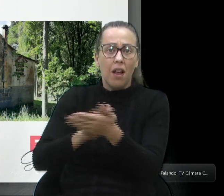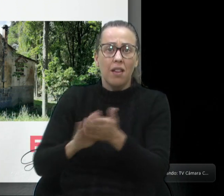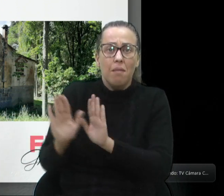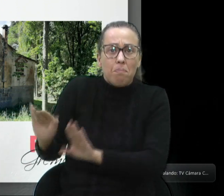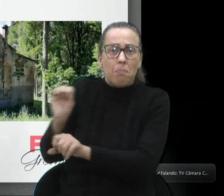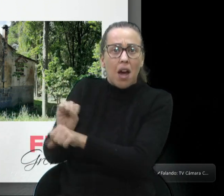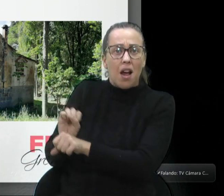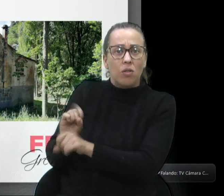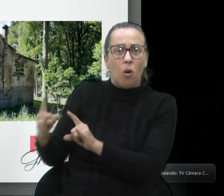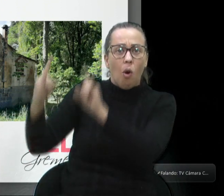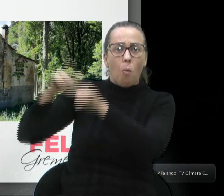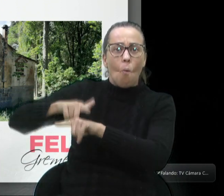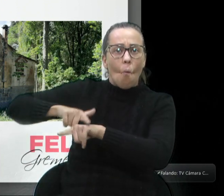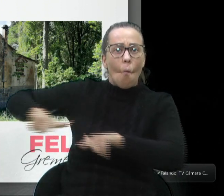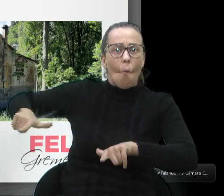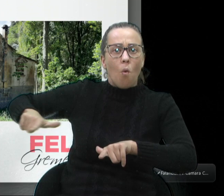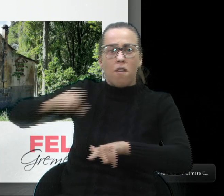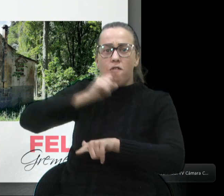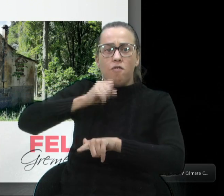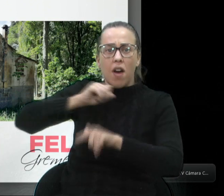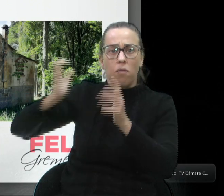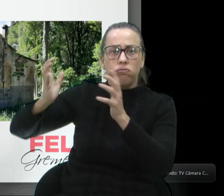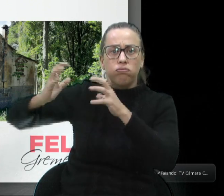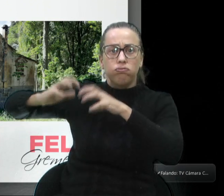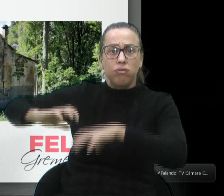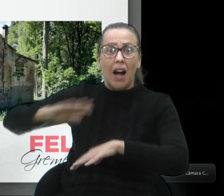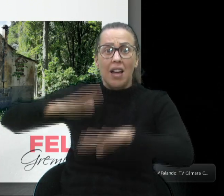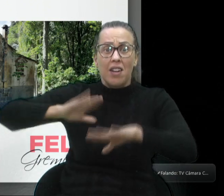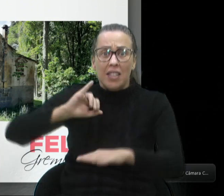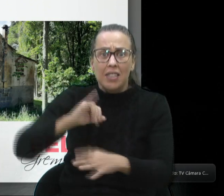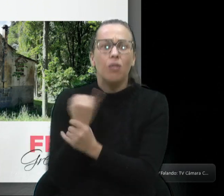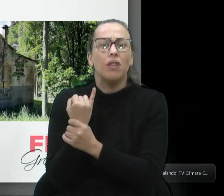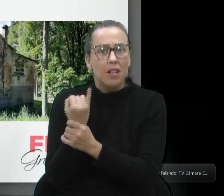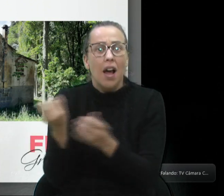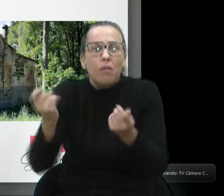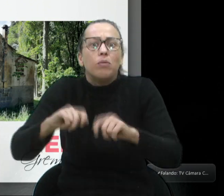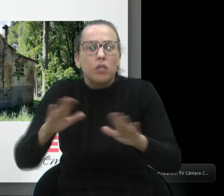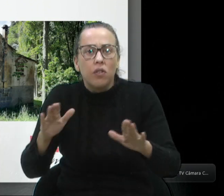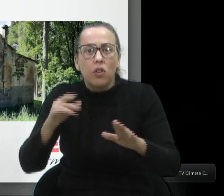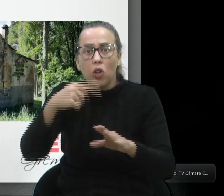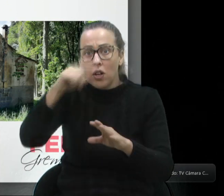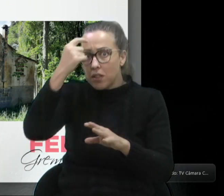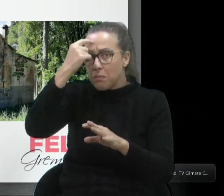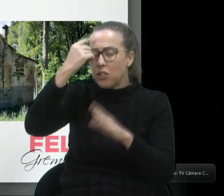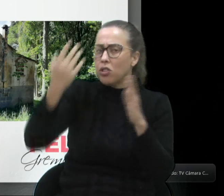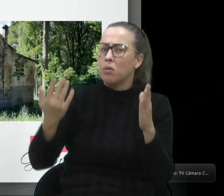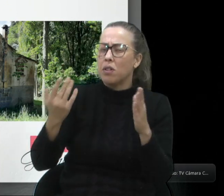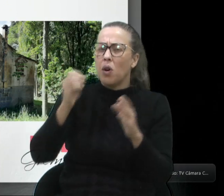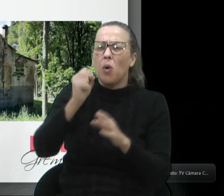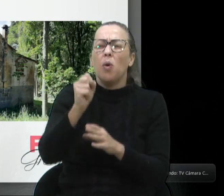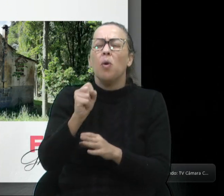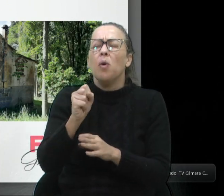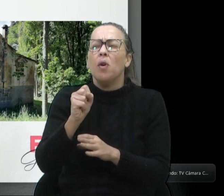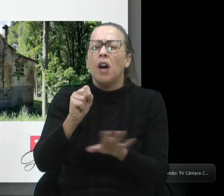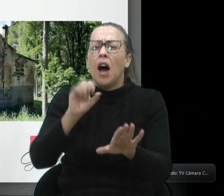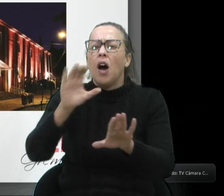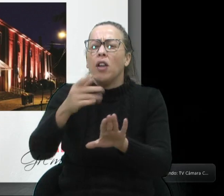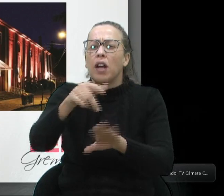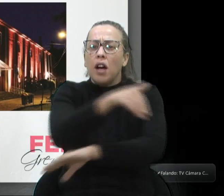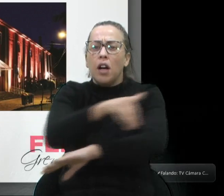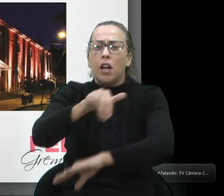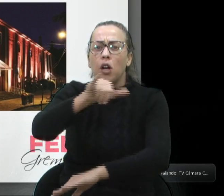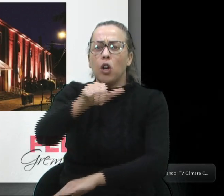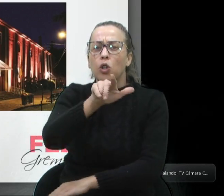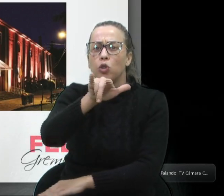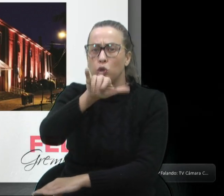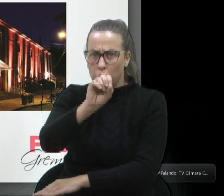e na maioria das vezes, gera-se insegurança. Gera insegurança. É só nós pegarmos o que acontece na Avenida Júlia, um